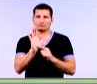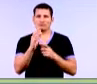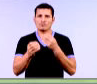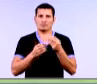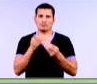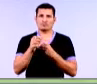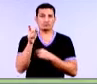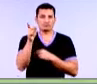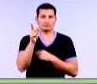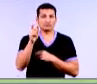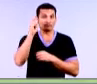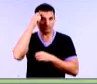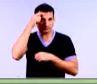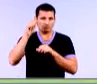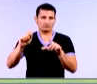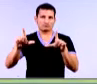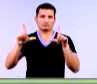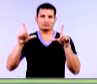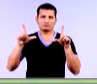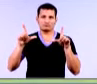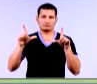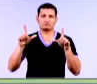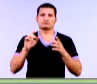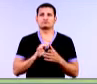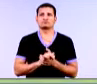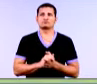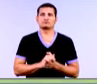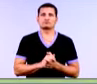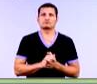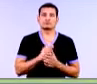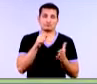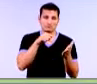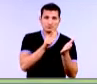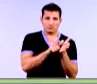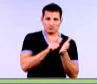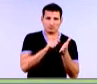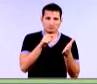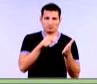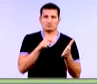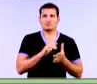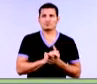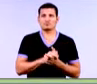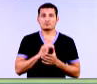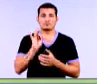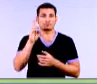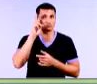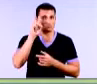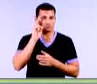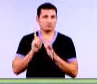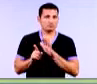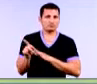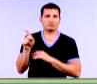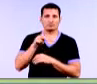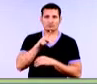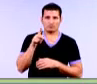estava no papel aí. Só lembrando, né, eu estava conversando com o professor Alisson agora há pouco,